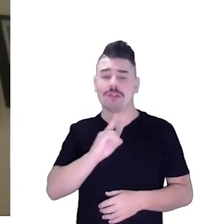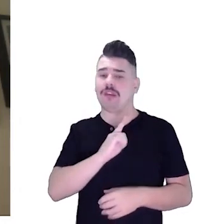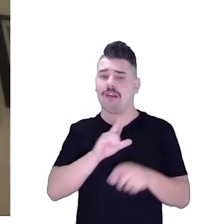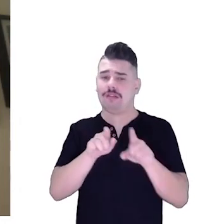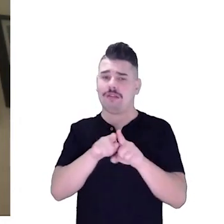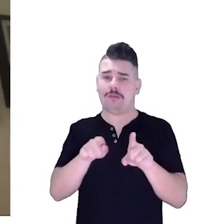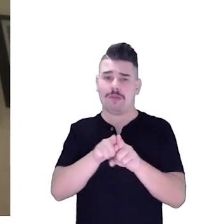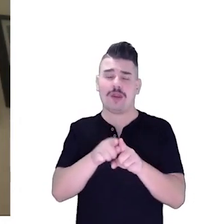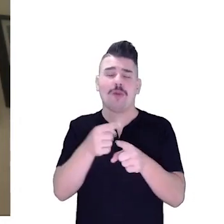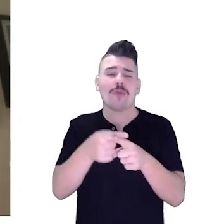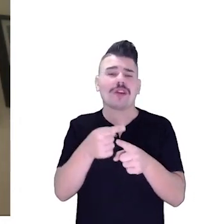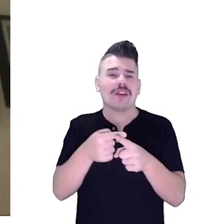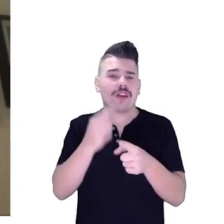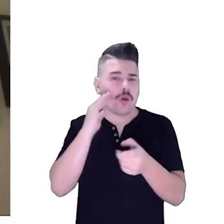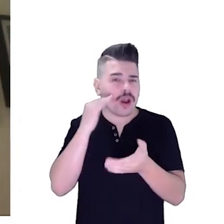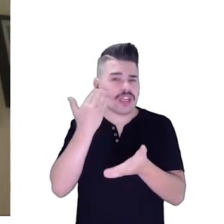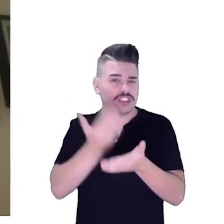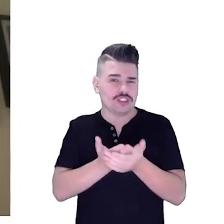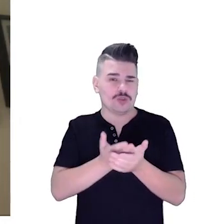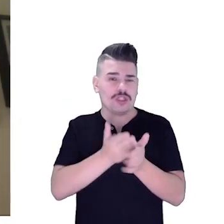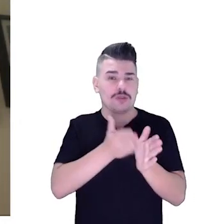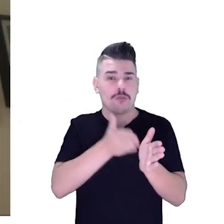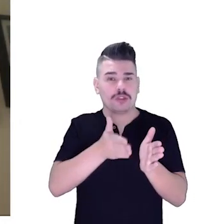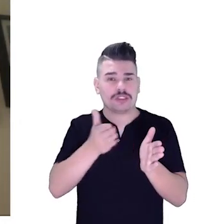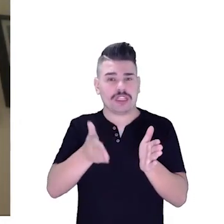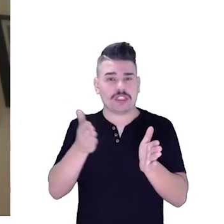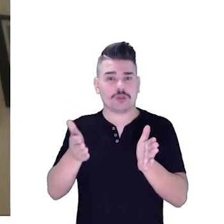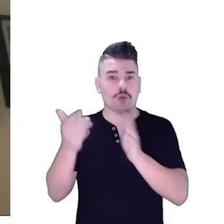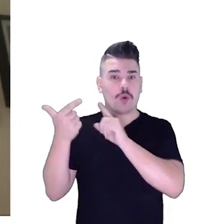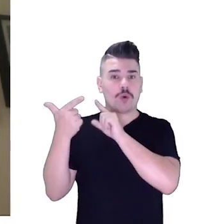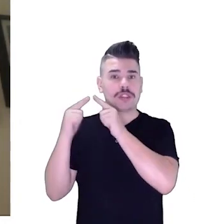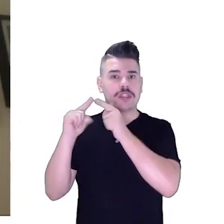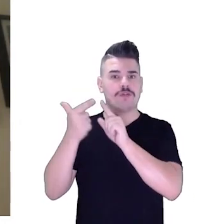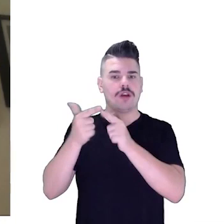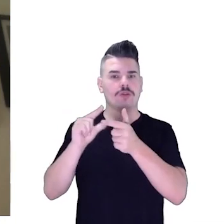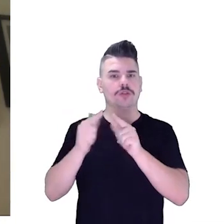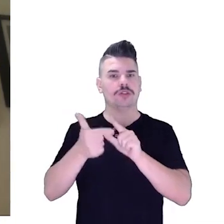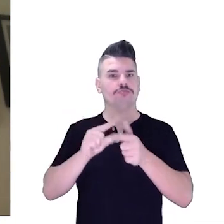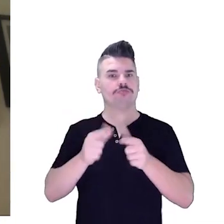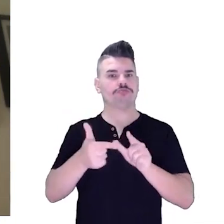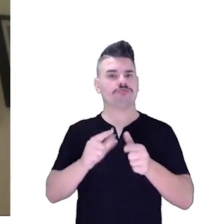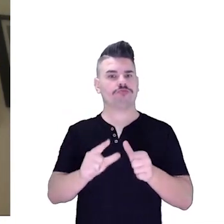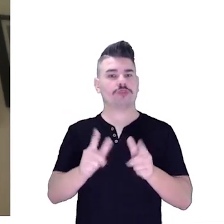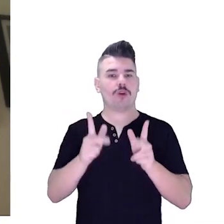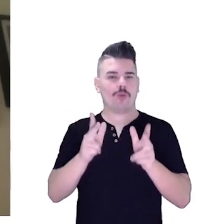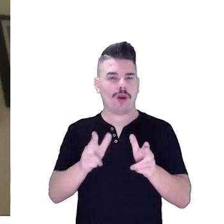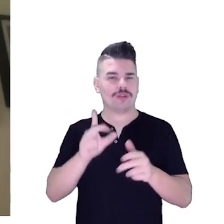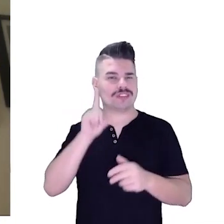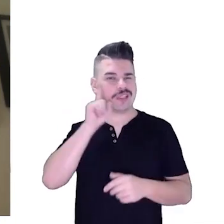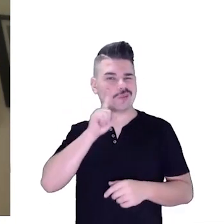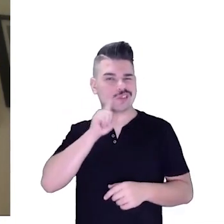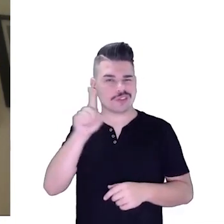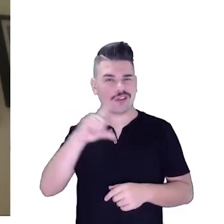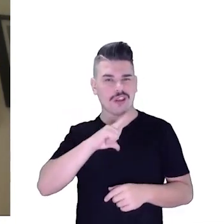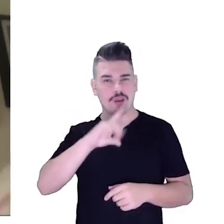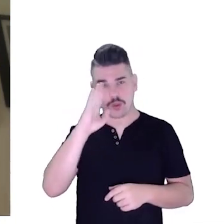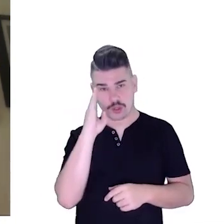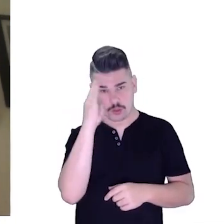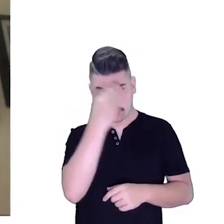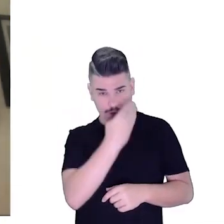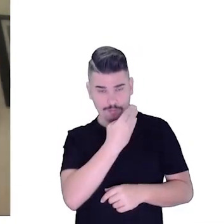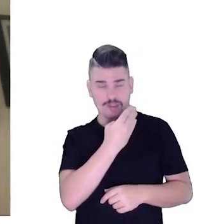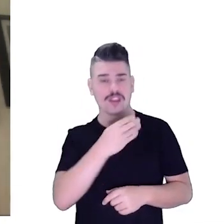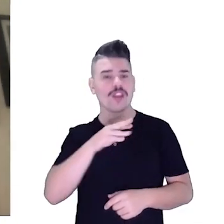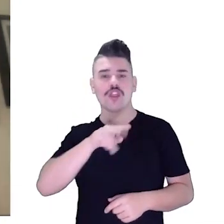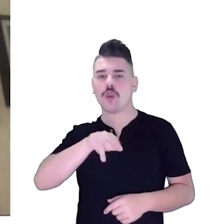E também temos, né, eu acho que esse processo do conservadorismo que nos Estados Unidos passa